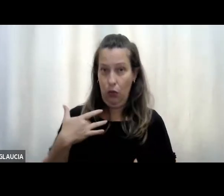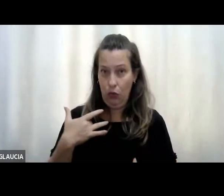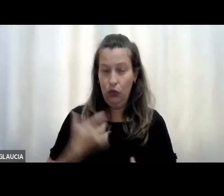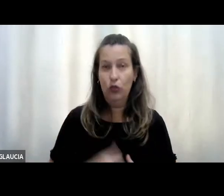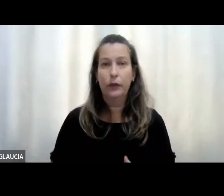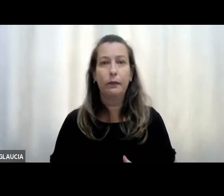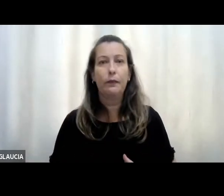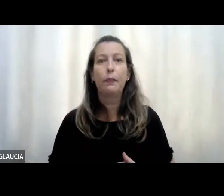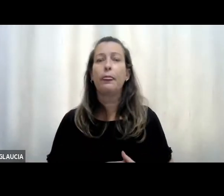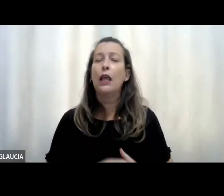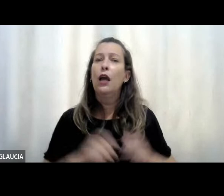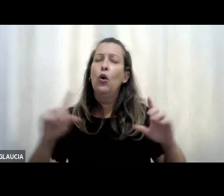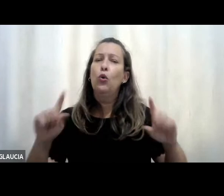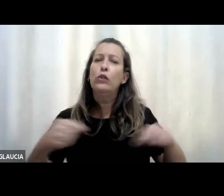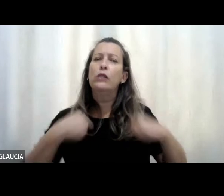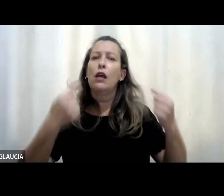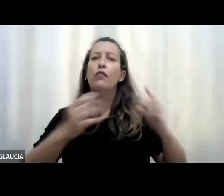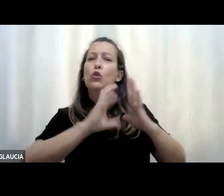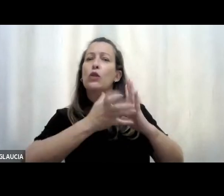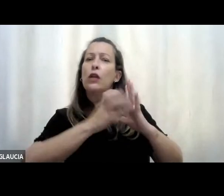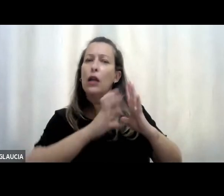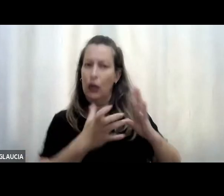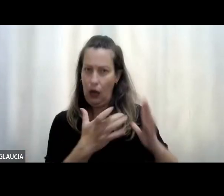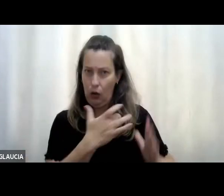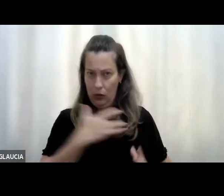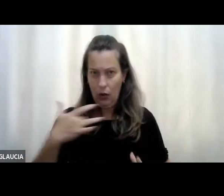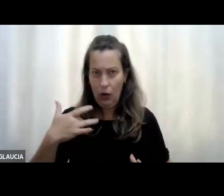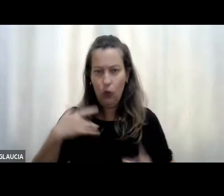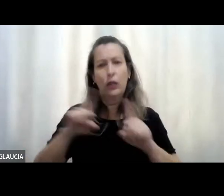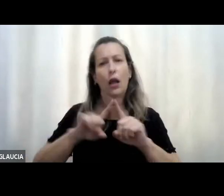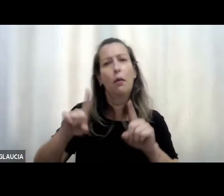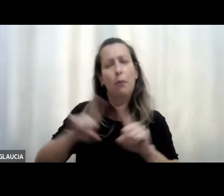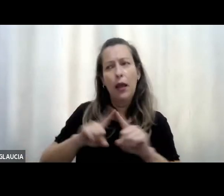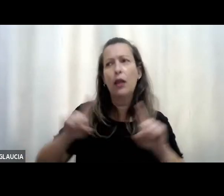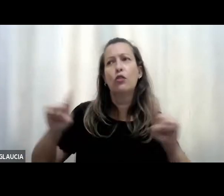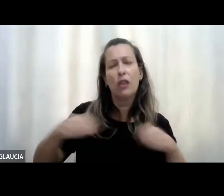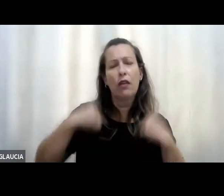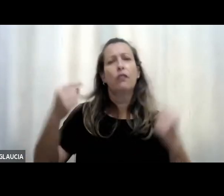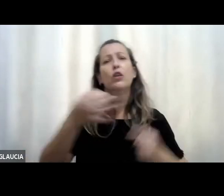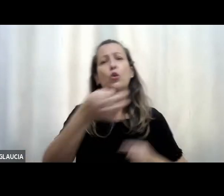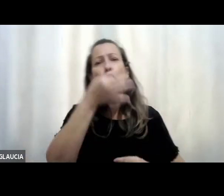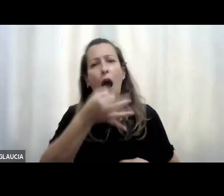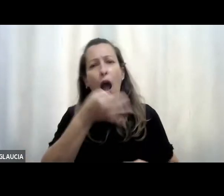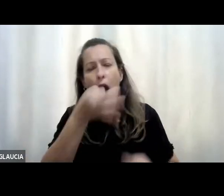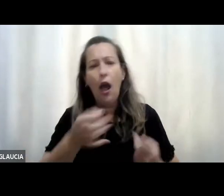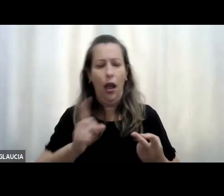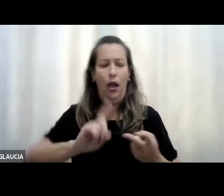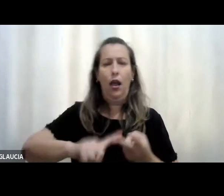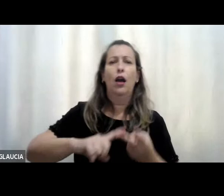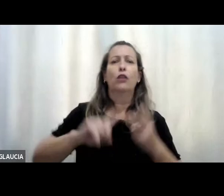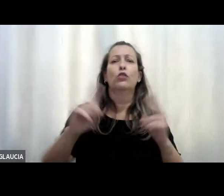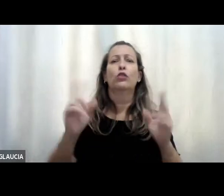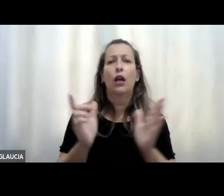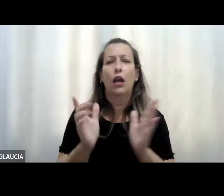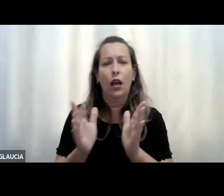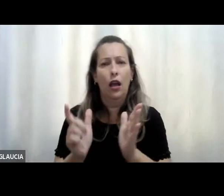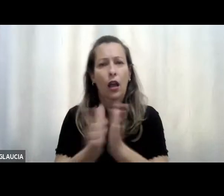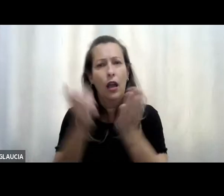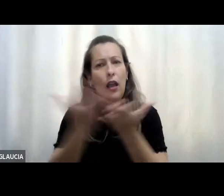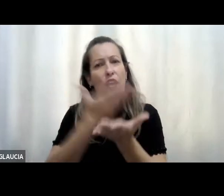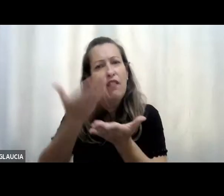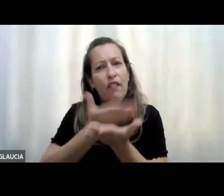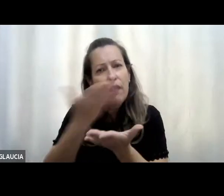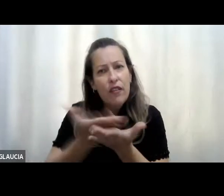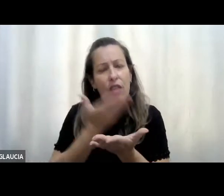O desafio do Canal Saúde, e eu acredito que esse é o desafio do Hades, eu acredito que esse é o desafio da revista Poli, do Politécnico, e